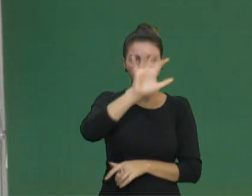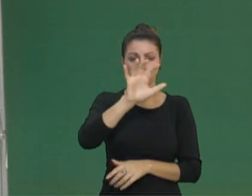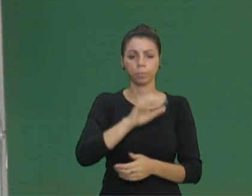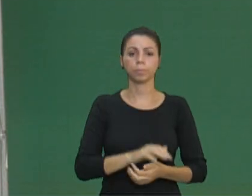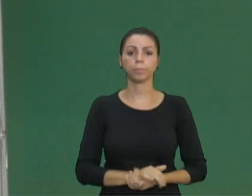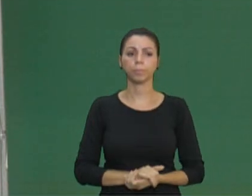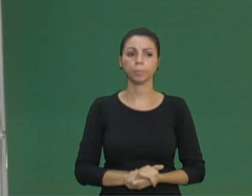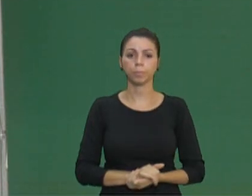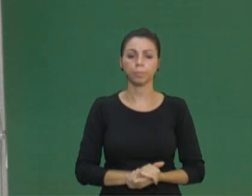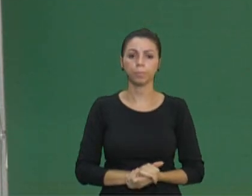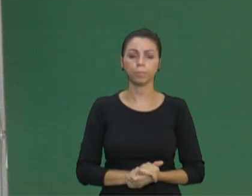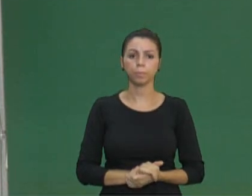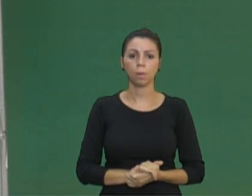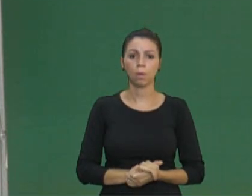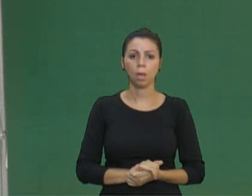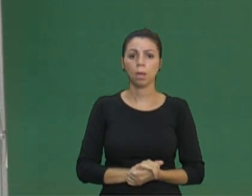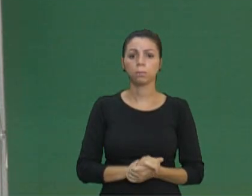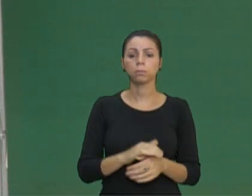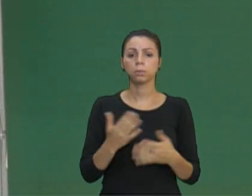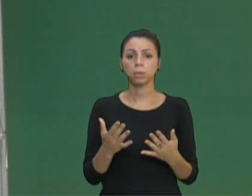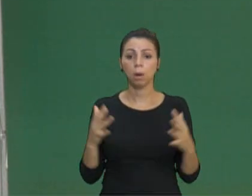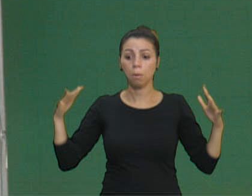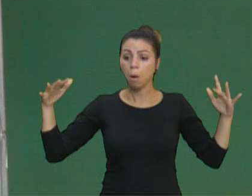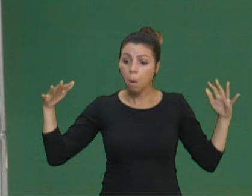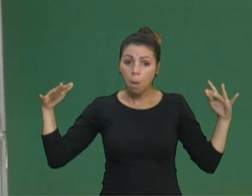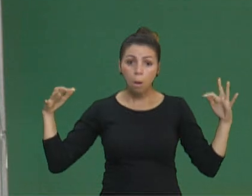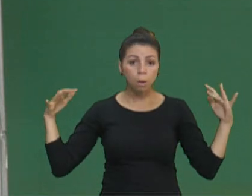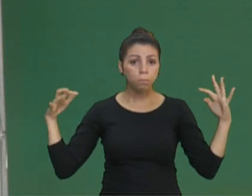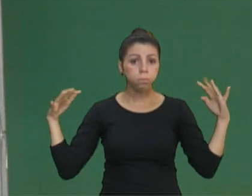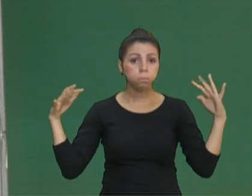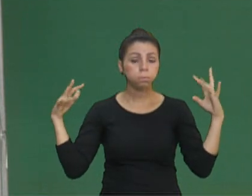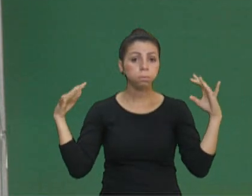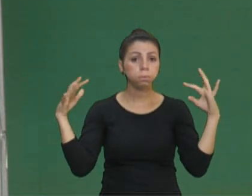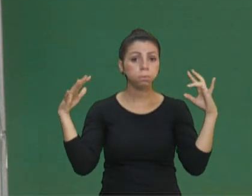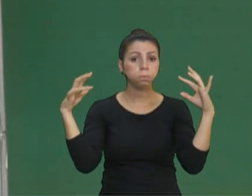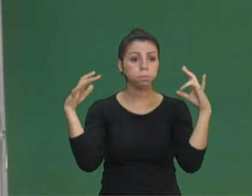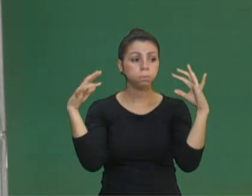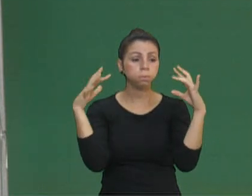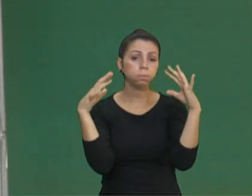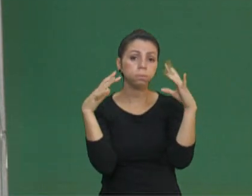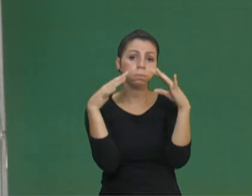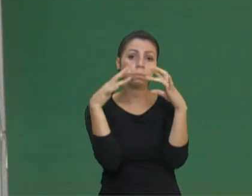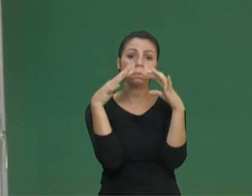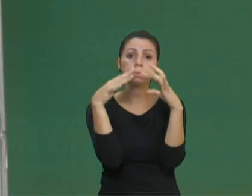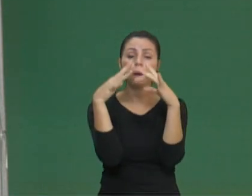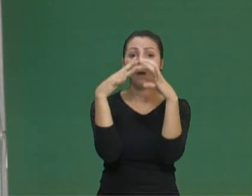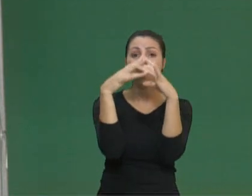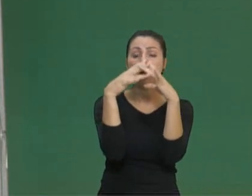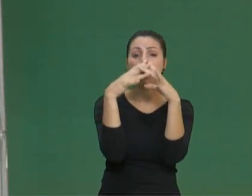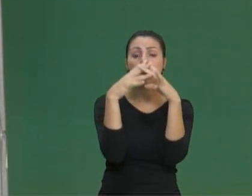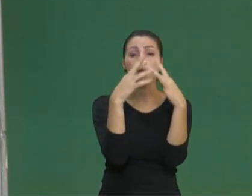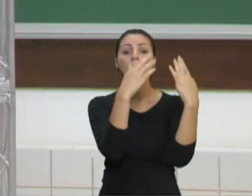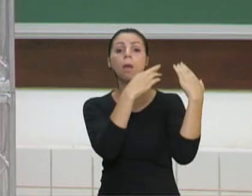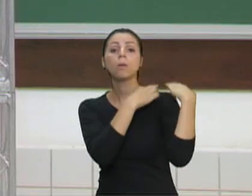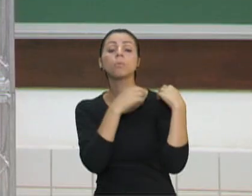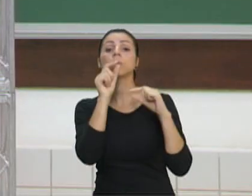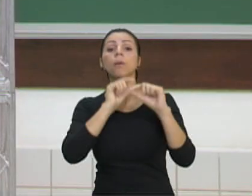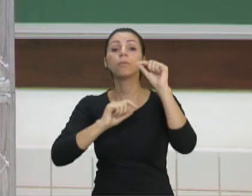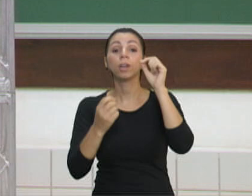O encontro dessas massas, ele é o responsável então pela formação das nuvens